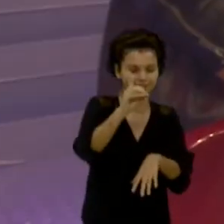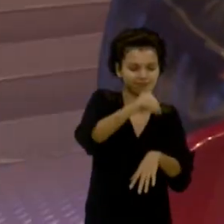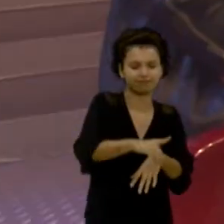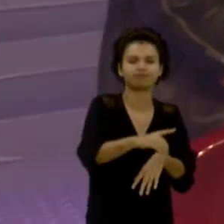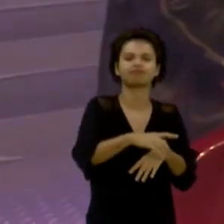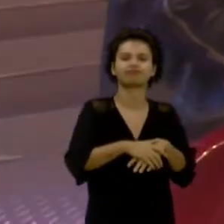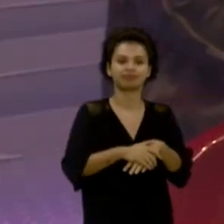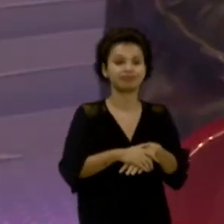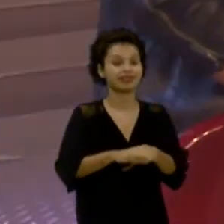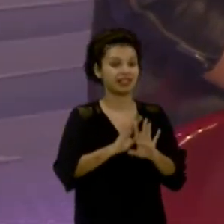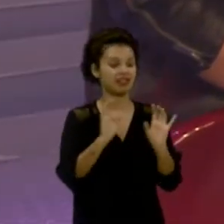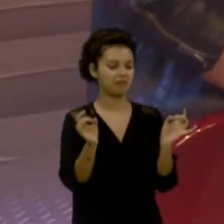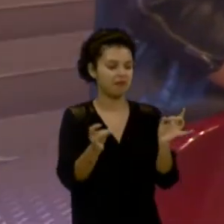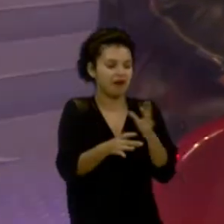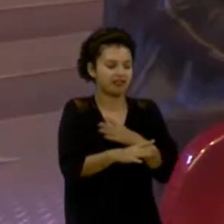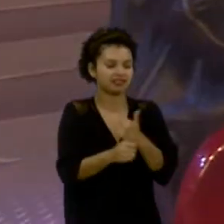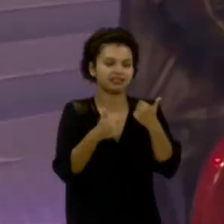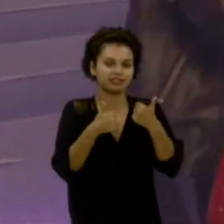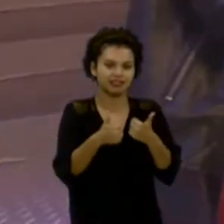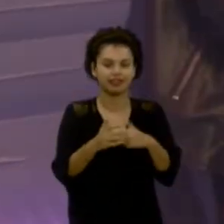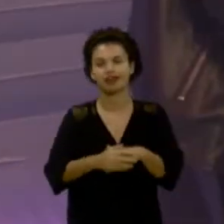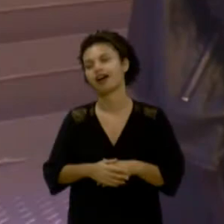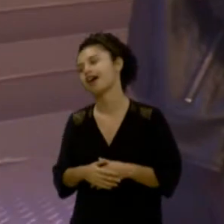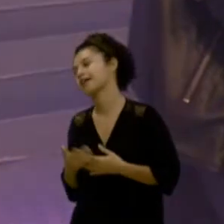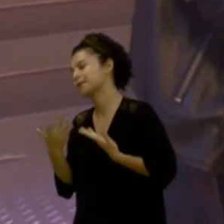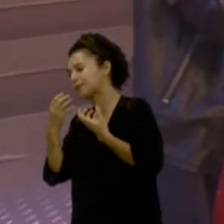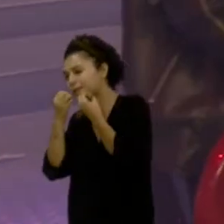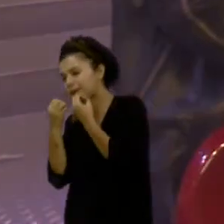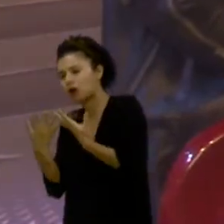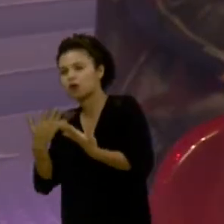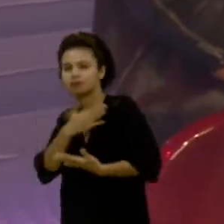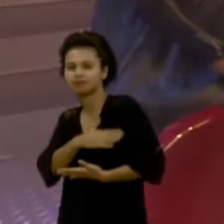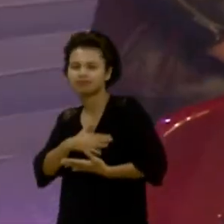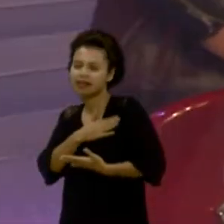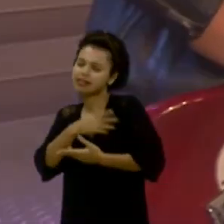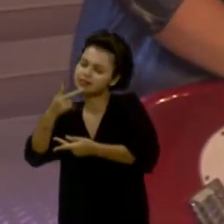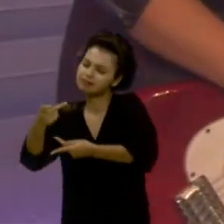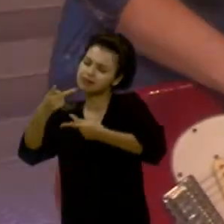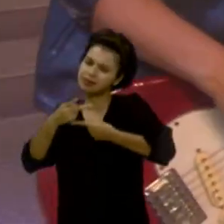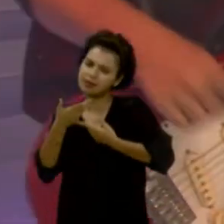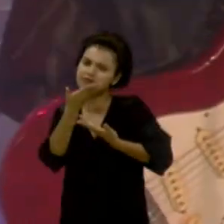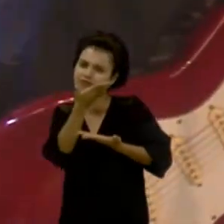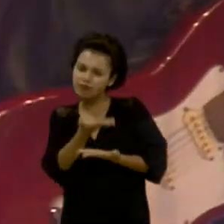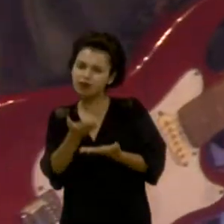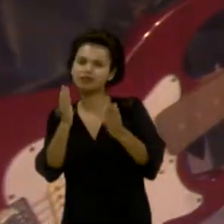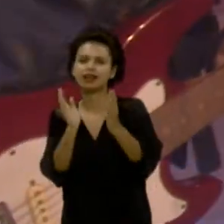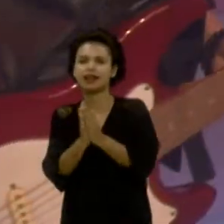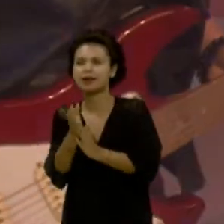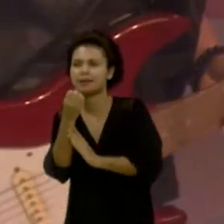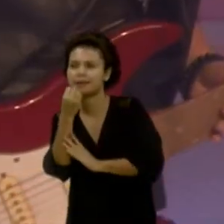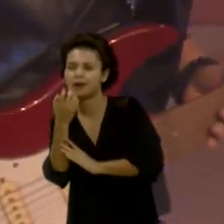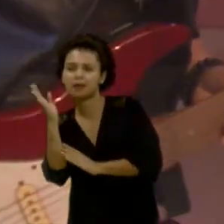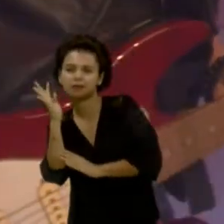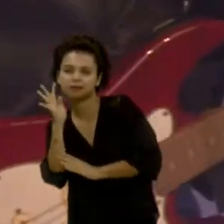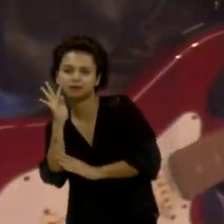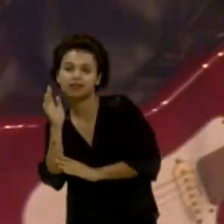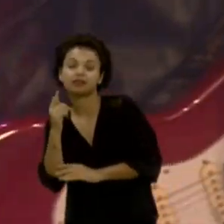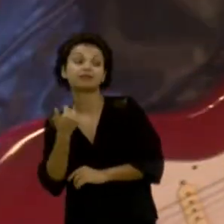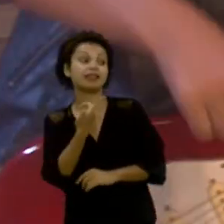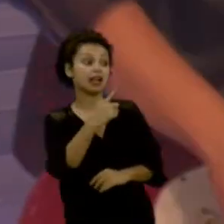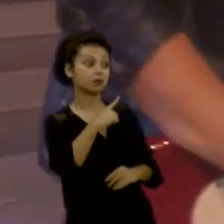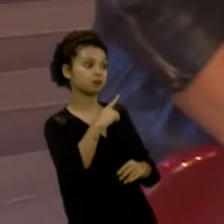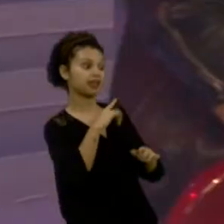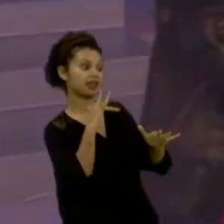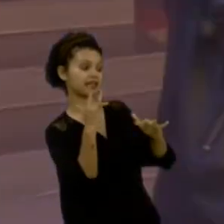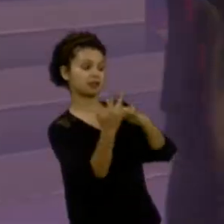Deus, Audi muito obrigada. Weber, é sempre um prazer receber você aqui. Olha, as redes sociais da Audi estão aí na sua telinha. Que Deus Instagram, possa abençoar cada vez mais.